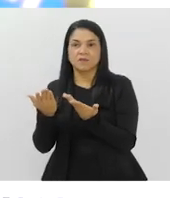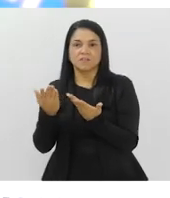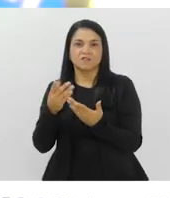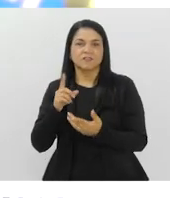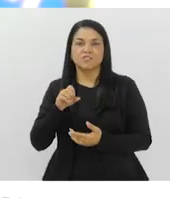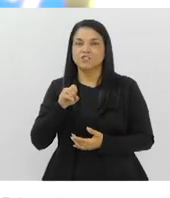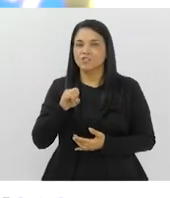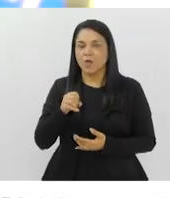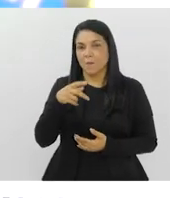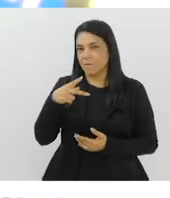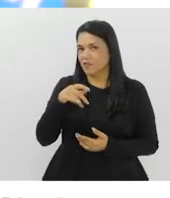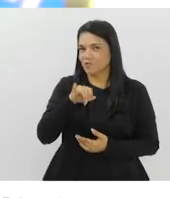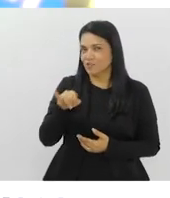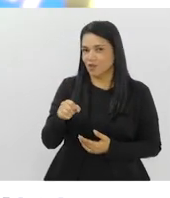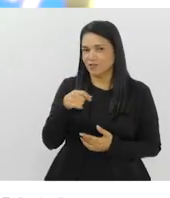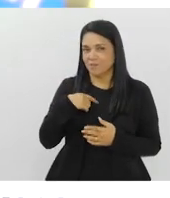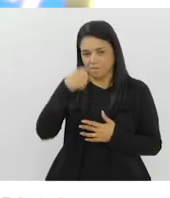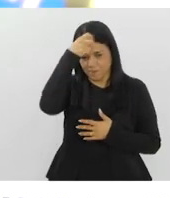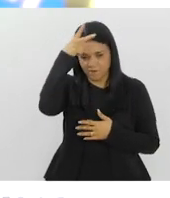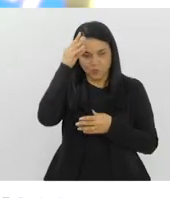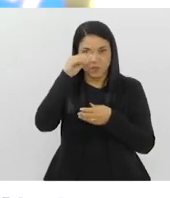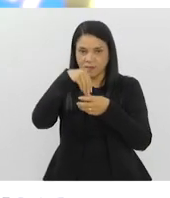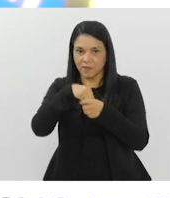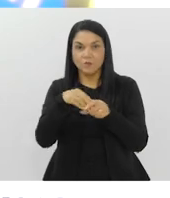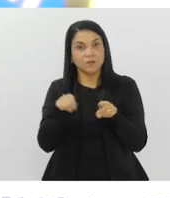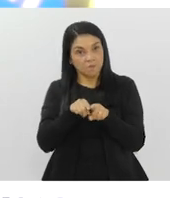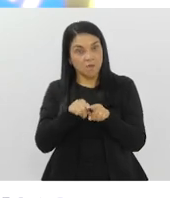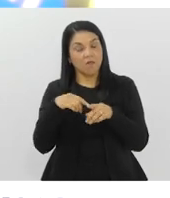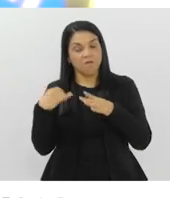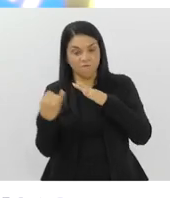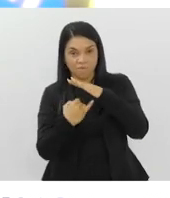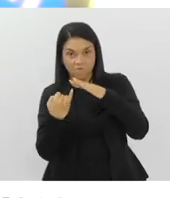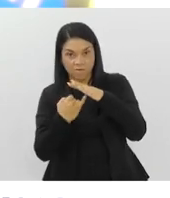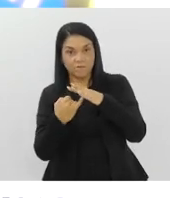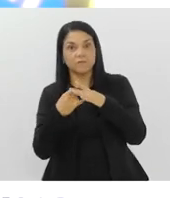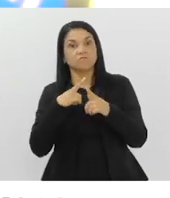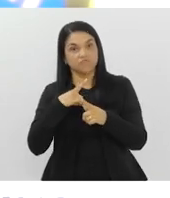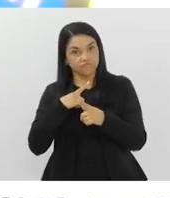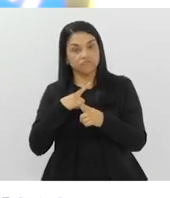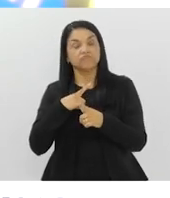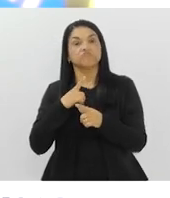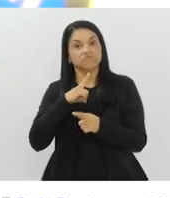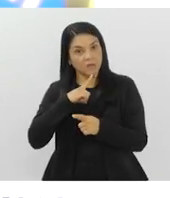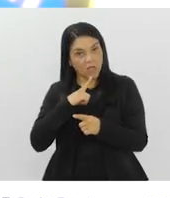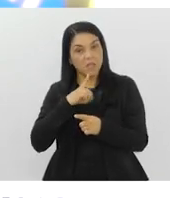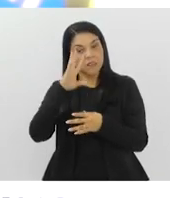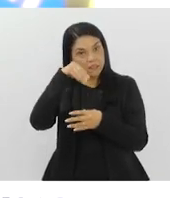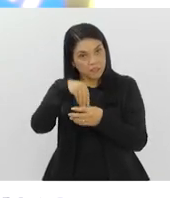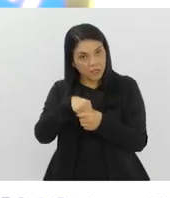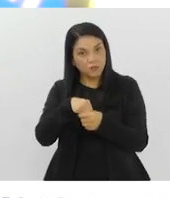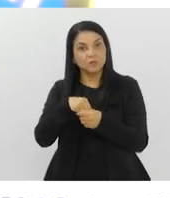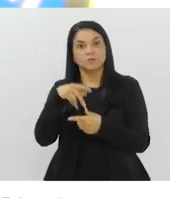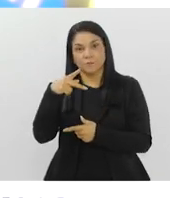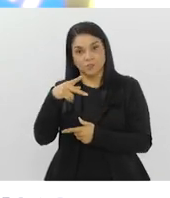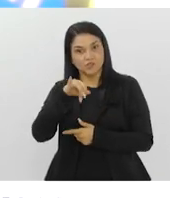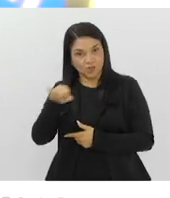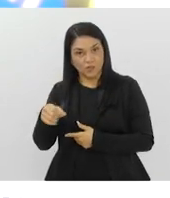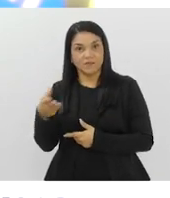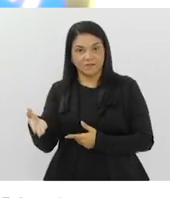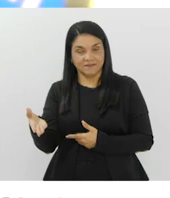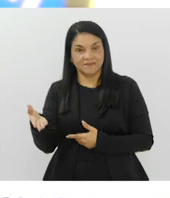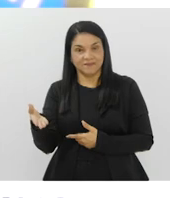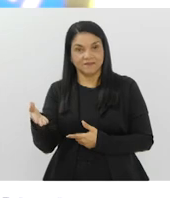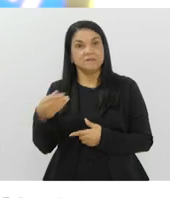nas prefeituras, existe na minha própria fundação que eu trabalho, eu sou a Fundação Oswaldo Cruz, e a gente também está com muitos PJs. E a gente